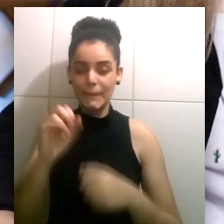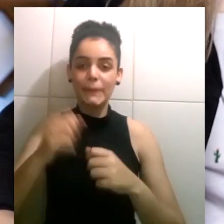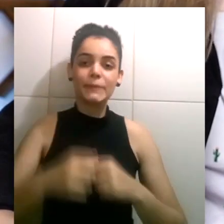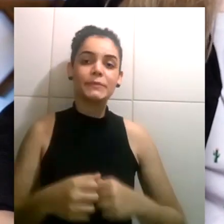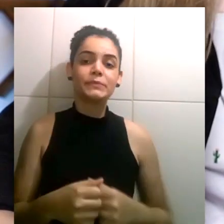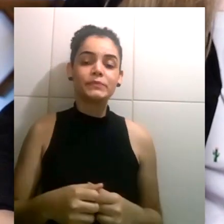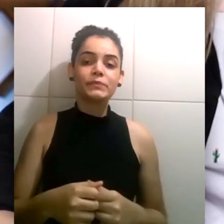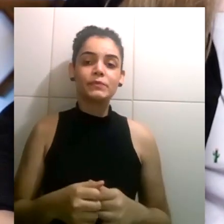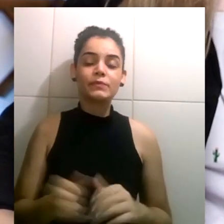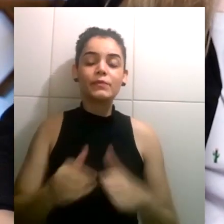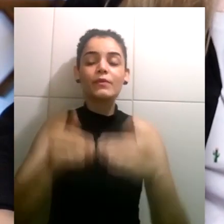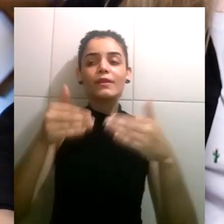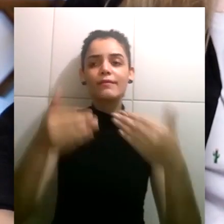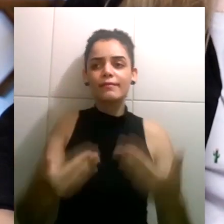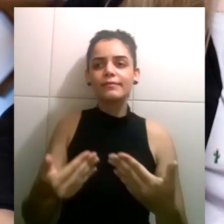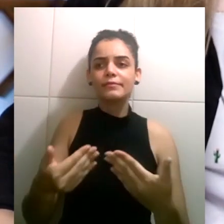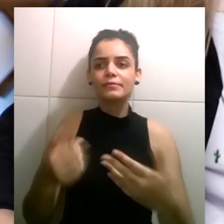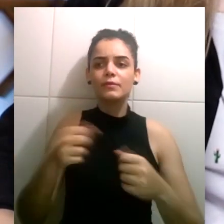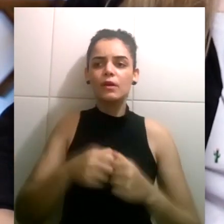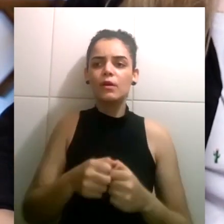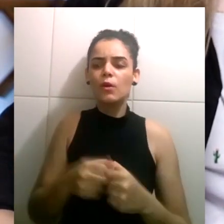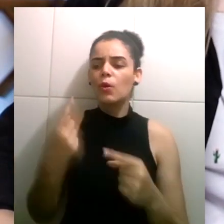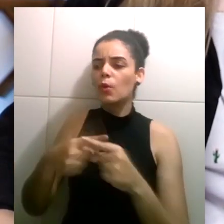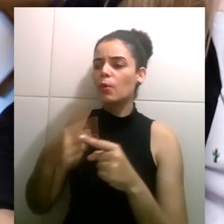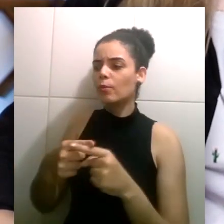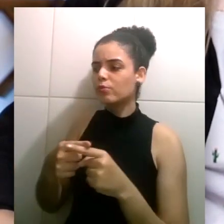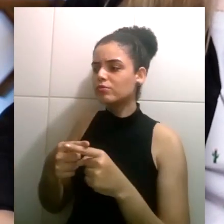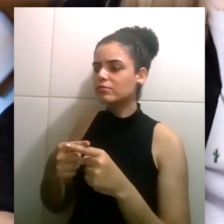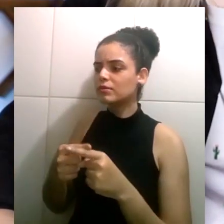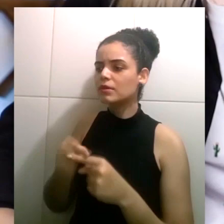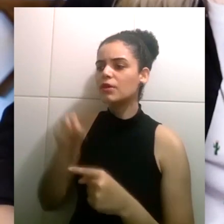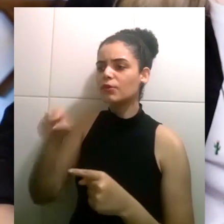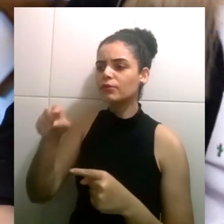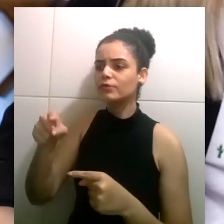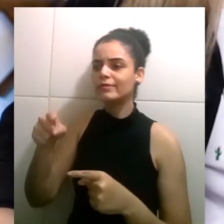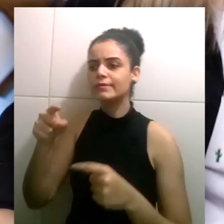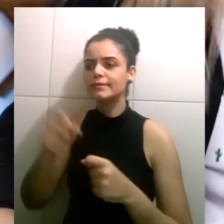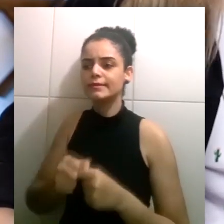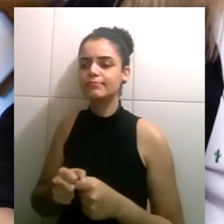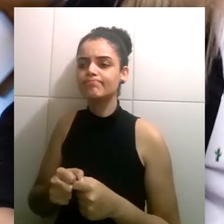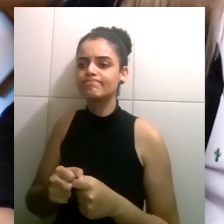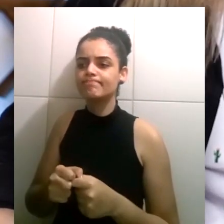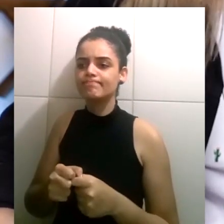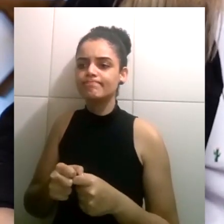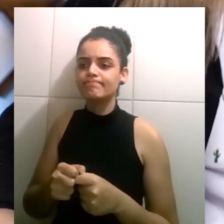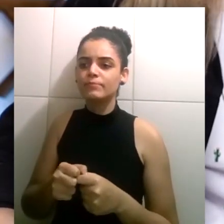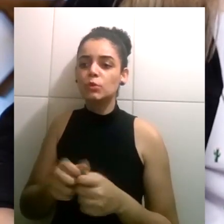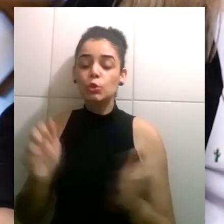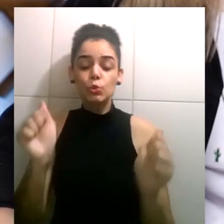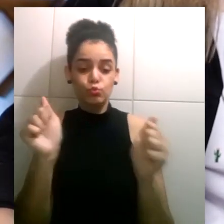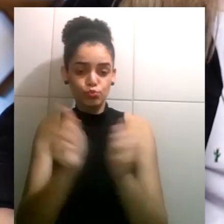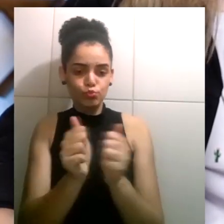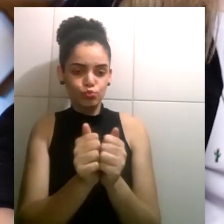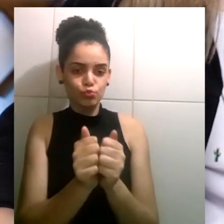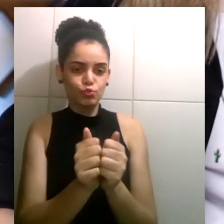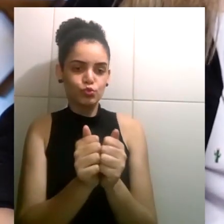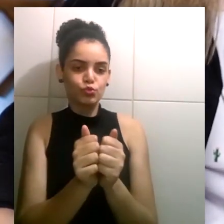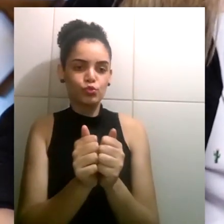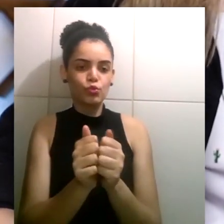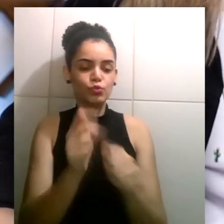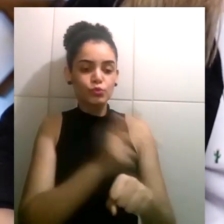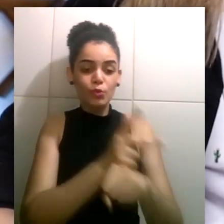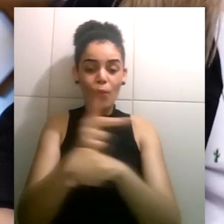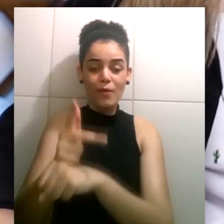lá na Califórnia, em Redding. Daí eles falaram assim: por que você então, Jeremy, não vem pra Miami? A gente pega a Raquel ali mesmo e a gente faz